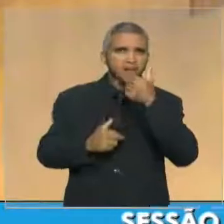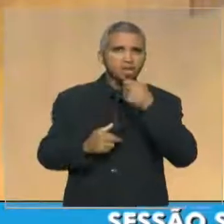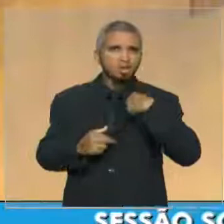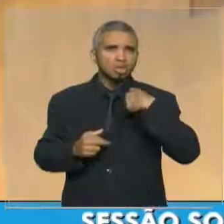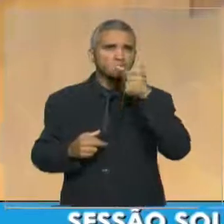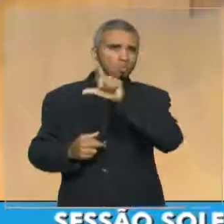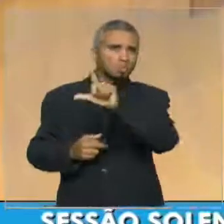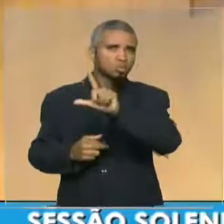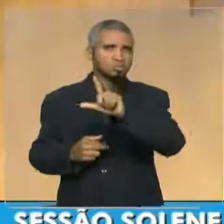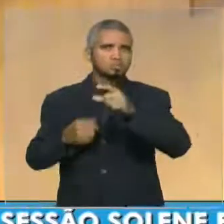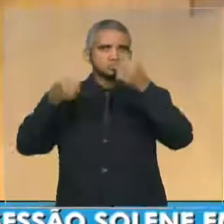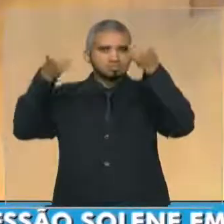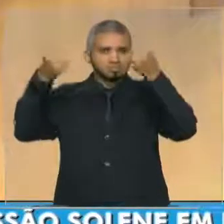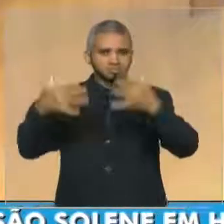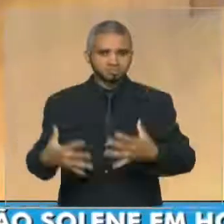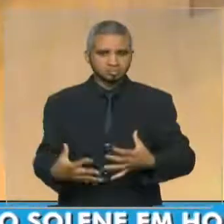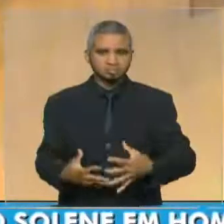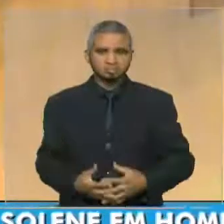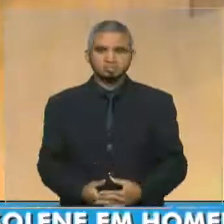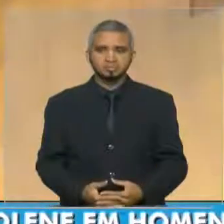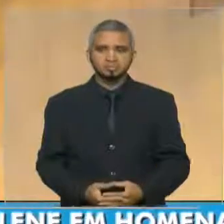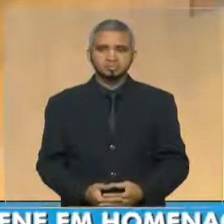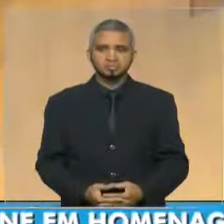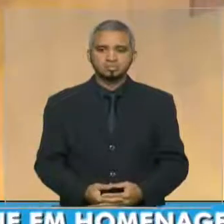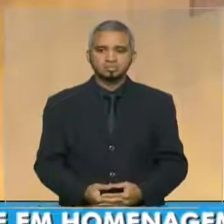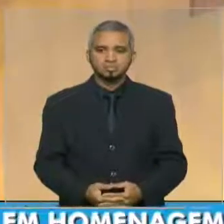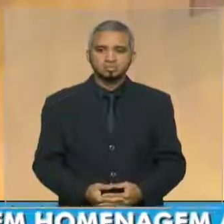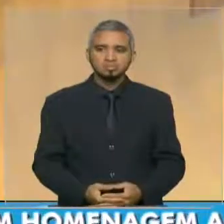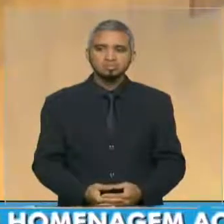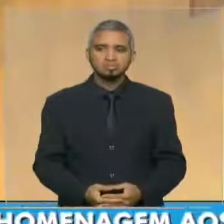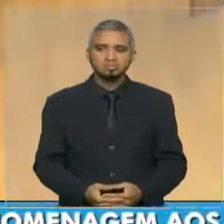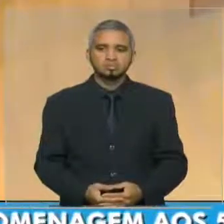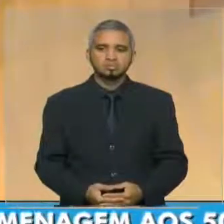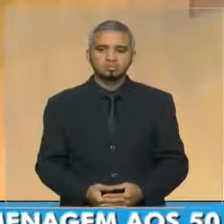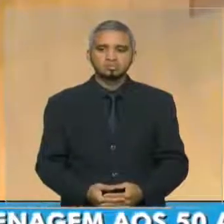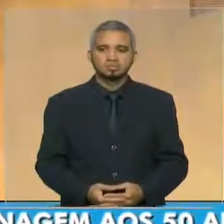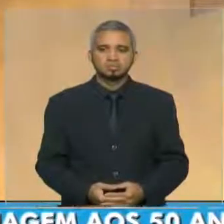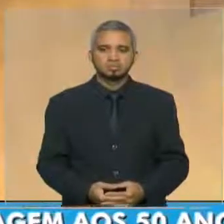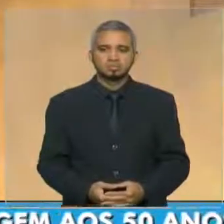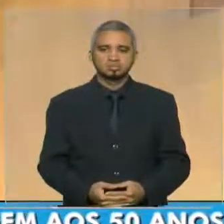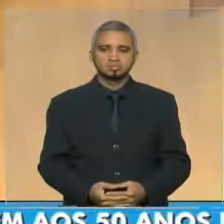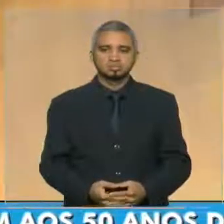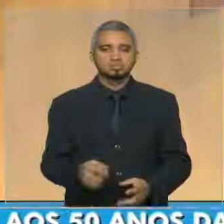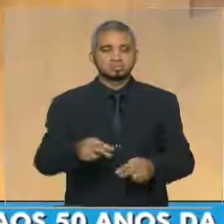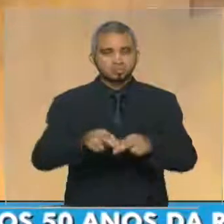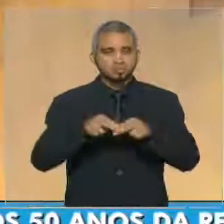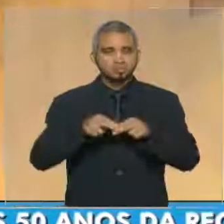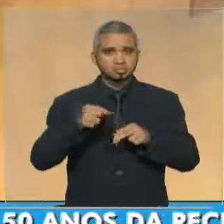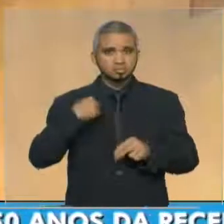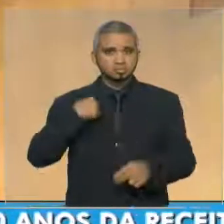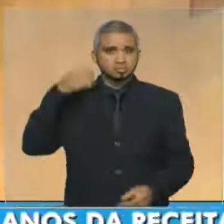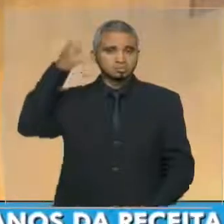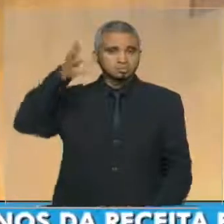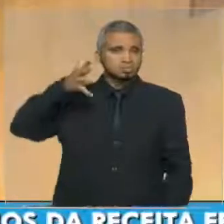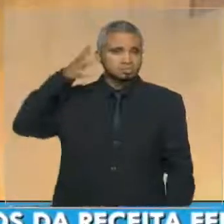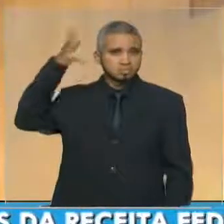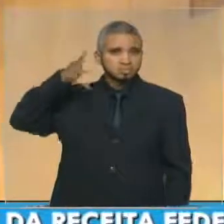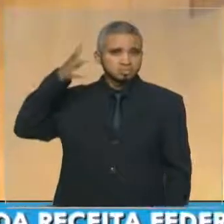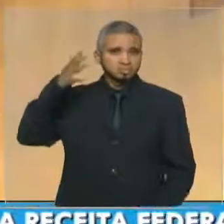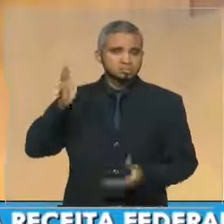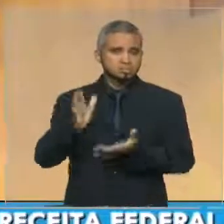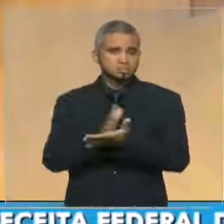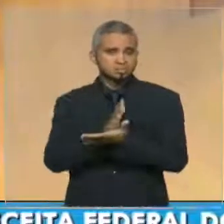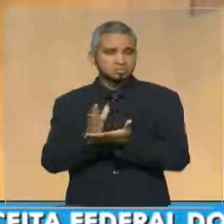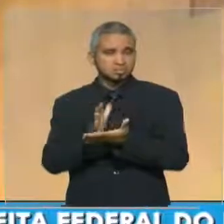E para tecer algumas palavras que são frutos do nosso coração